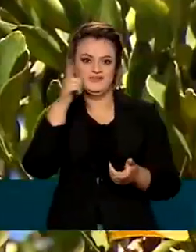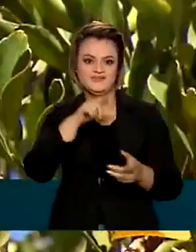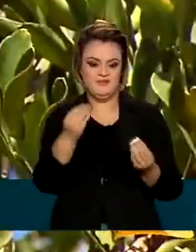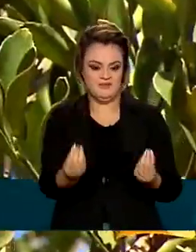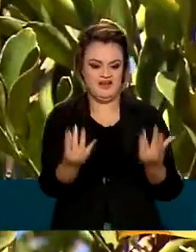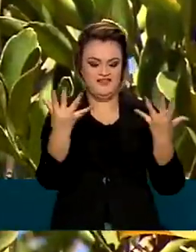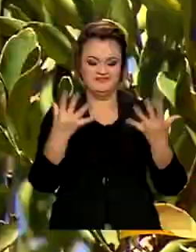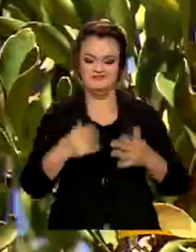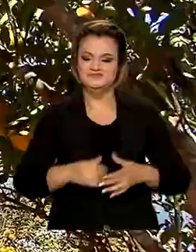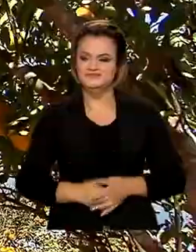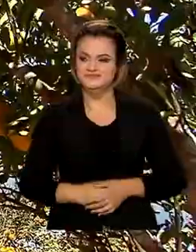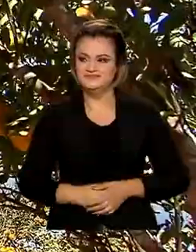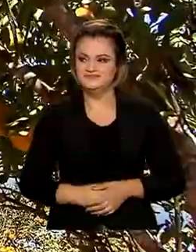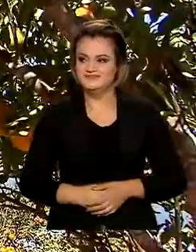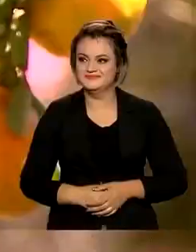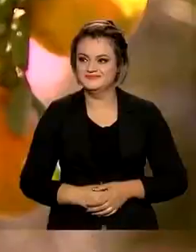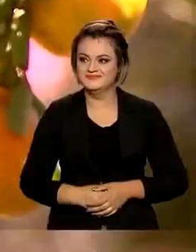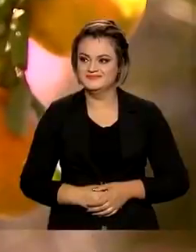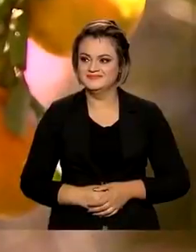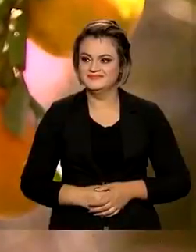planta né e